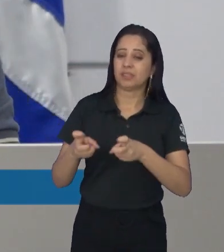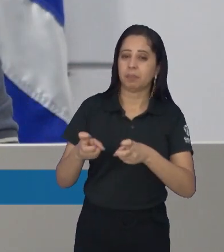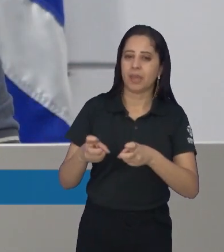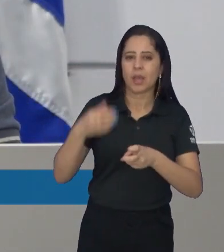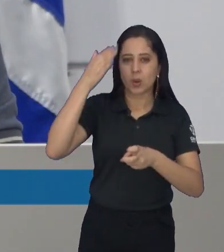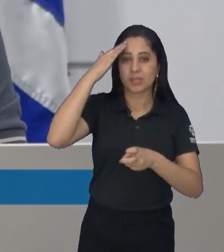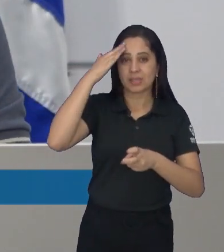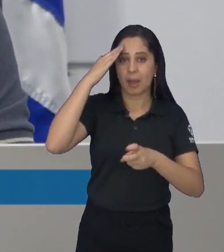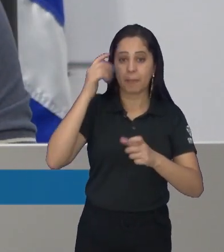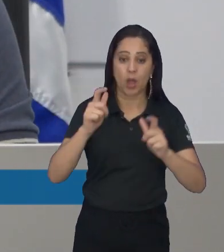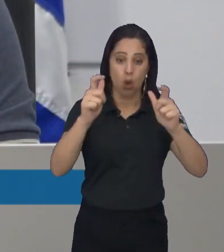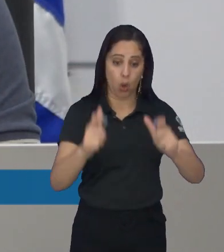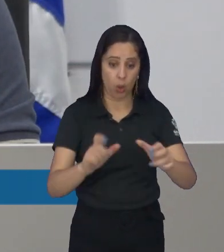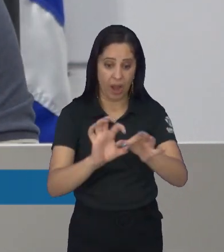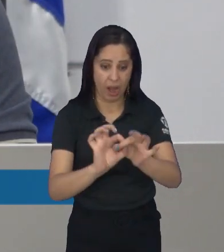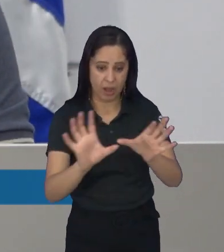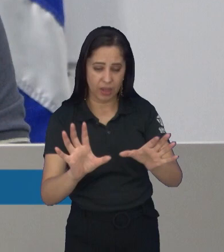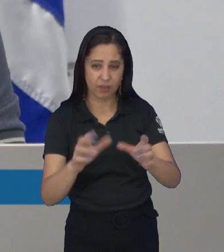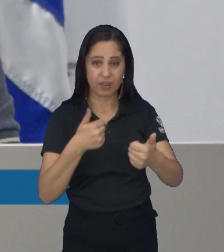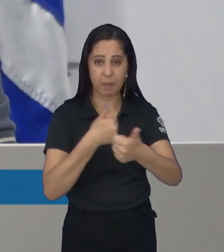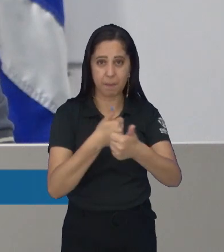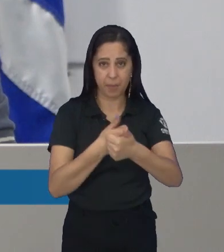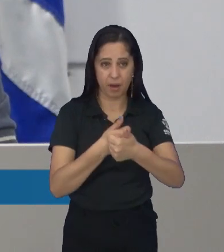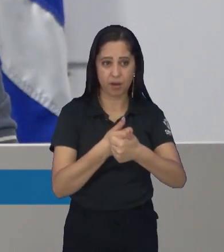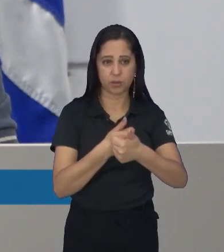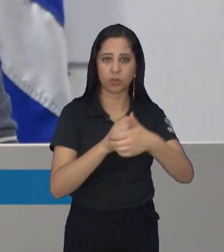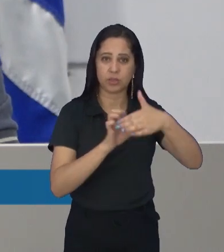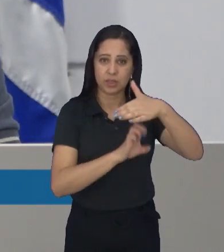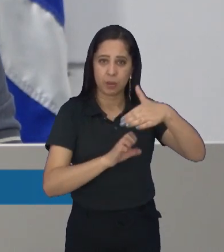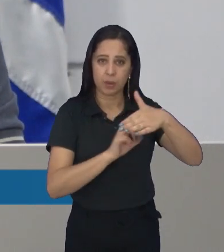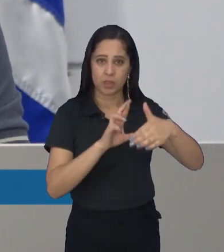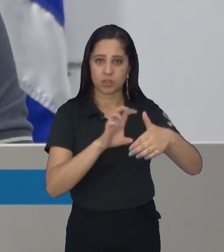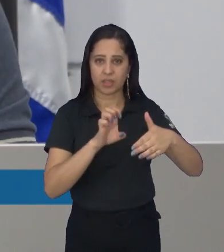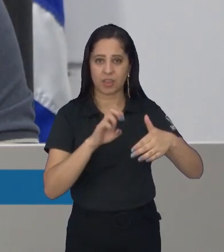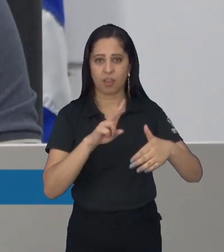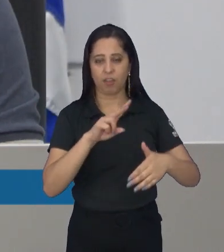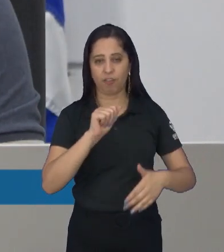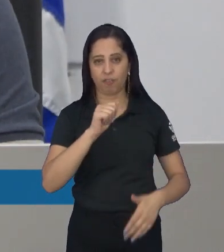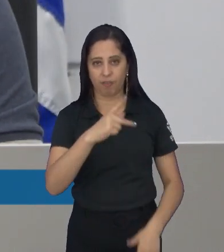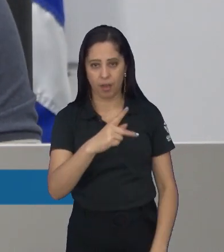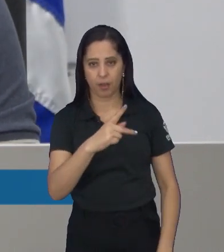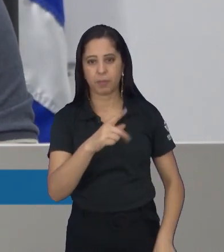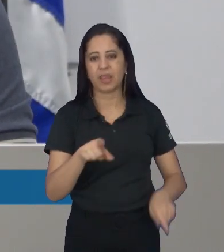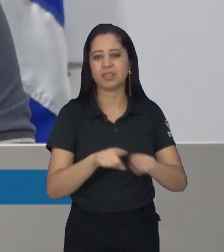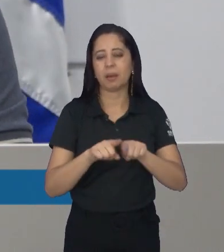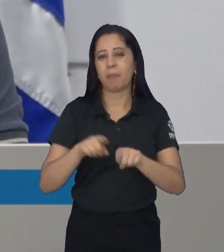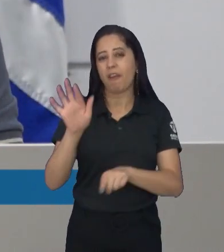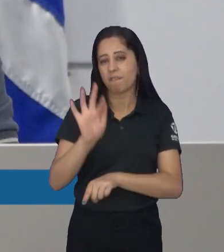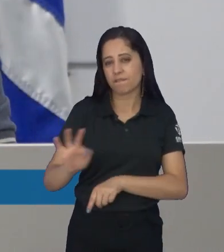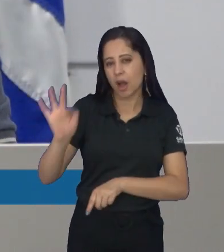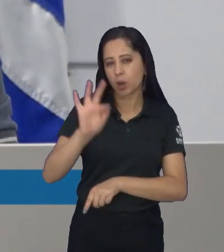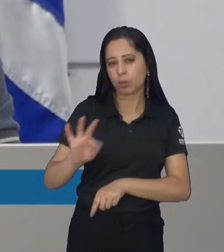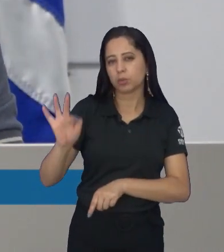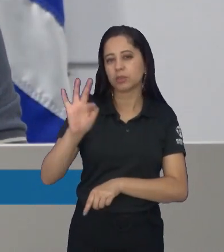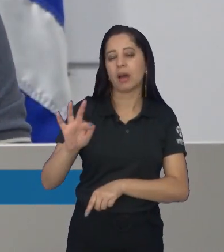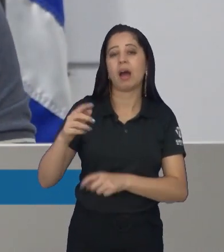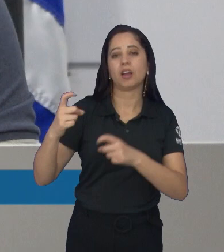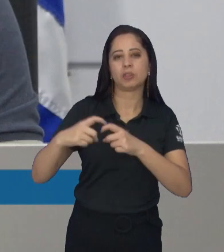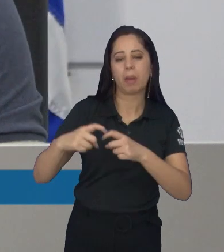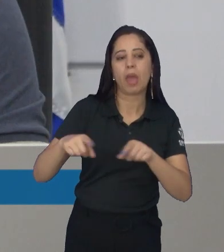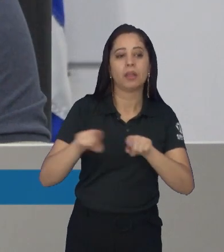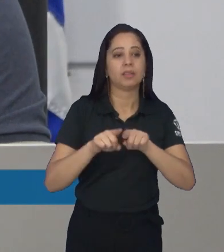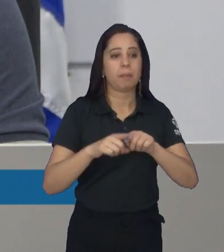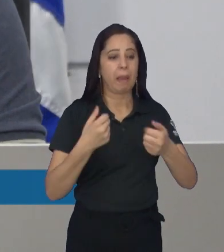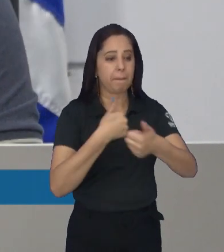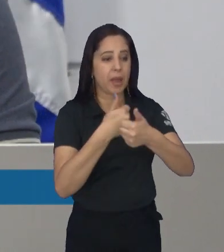tinham que existem principalmente ali ao lado da do que tá a faculdade humana onde você tem a igreja da Cidade